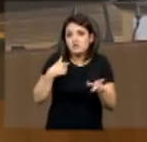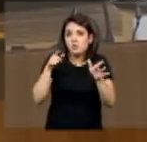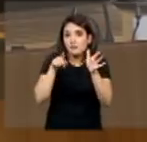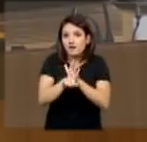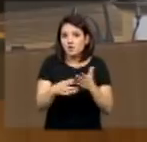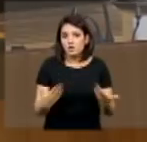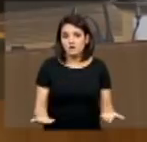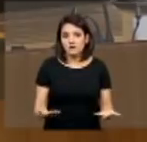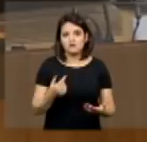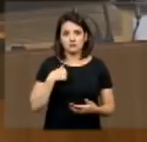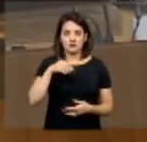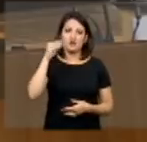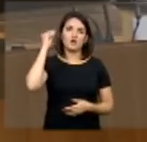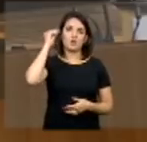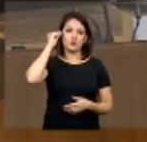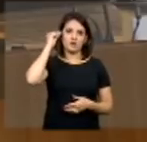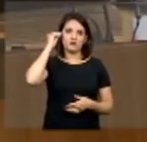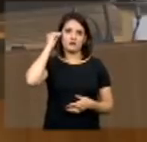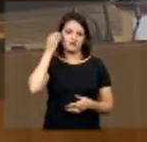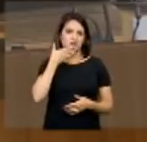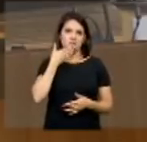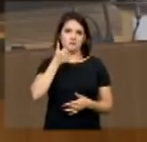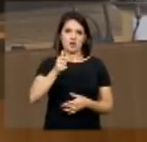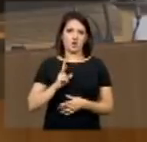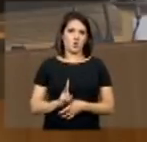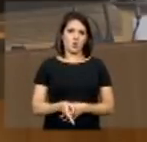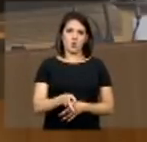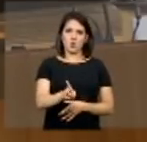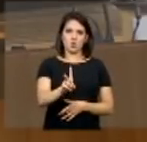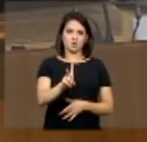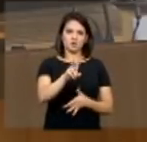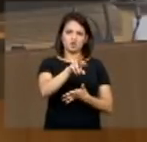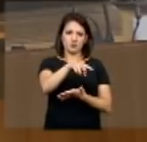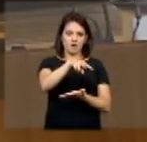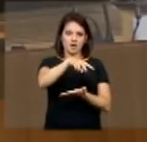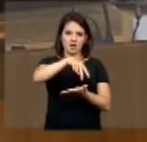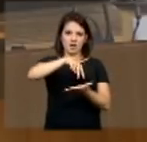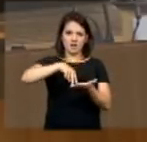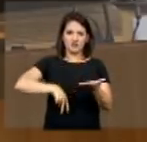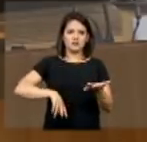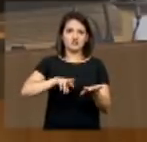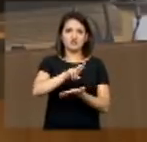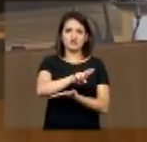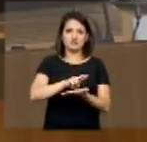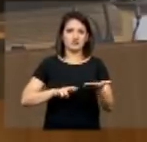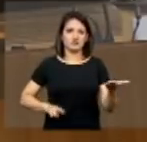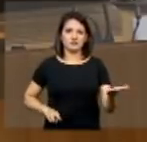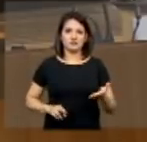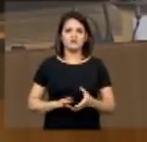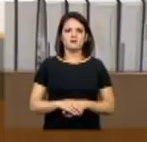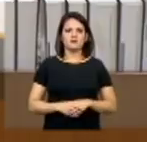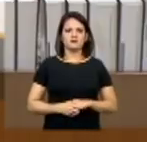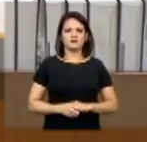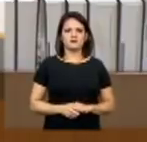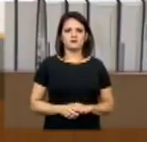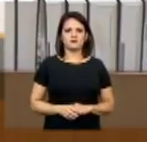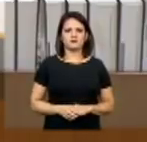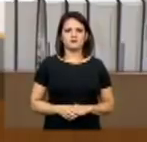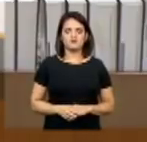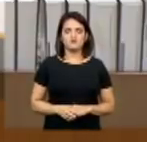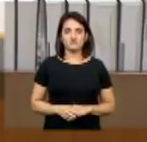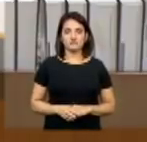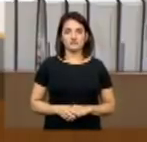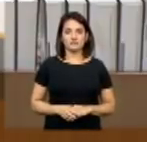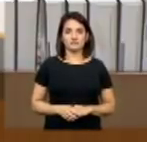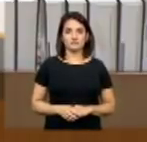entendo que prefere a continuidade do voto do relator que não deve ser interrompido o